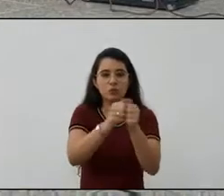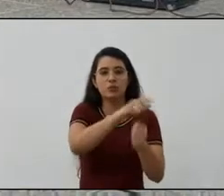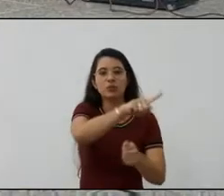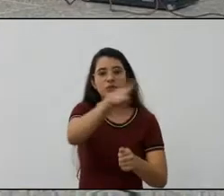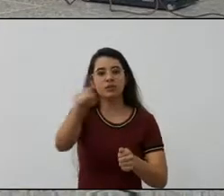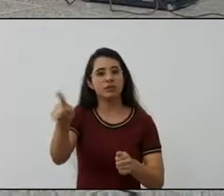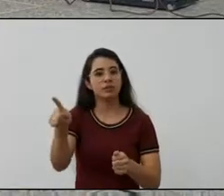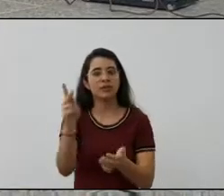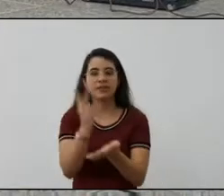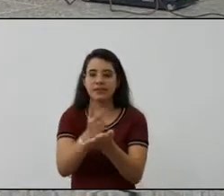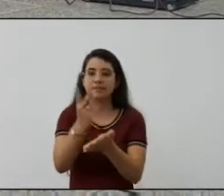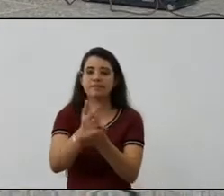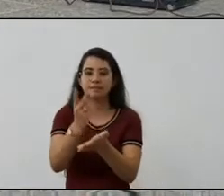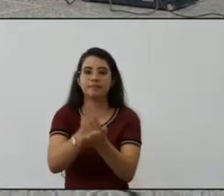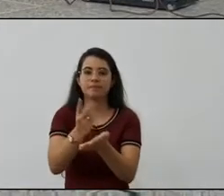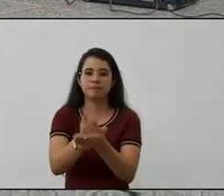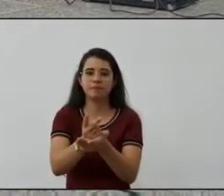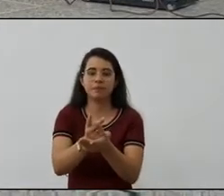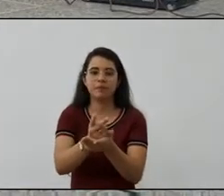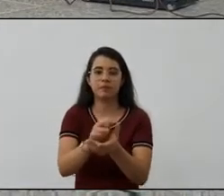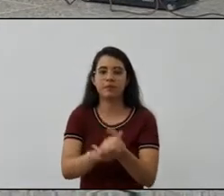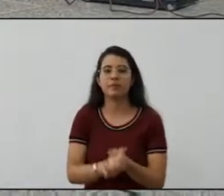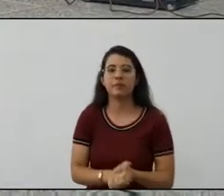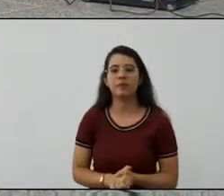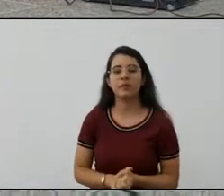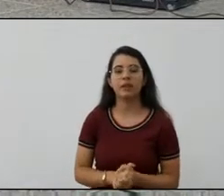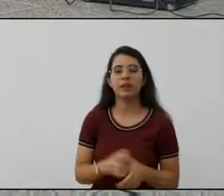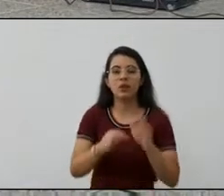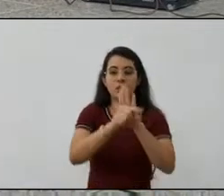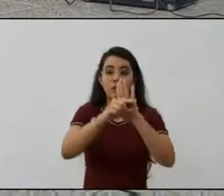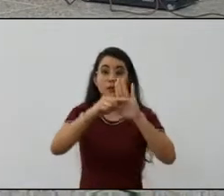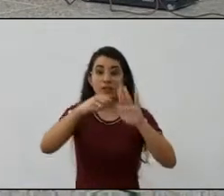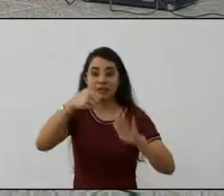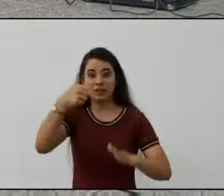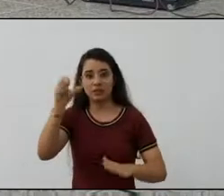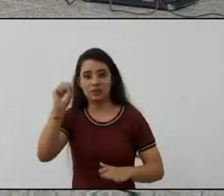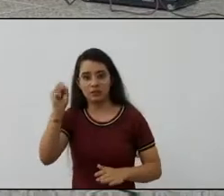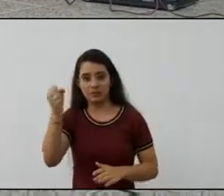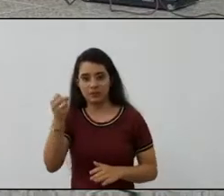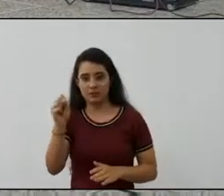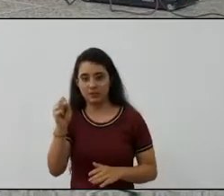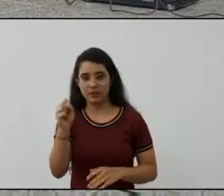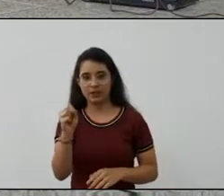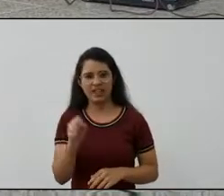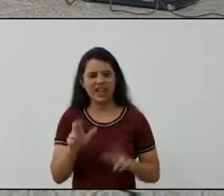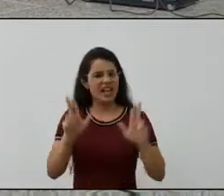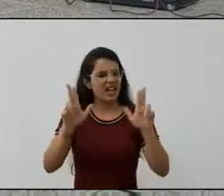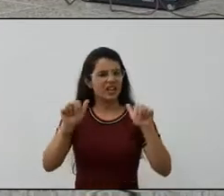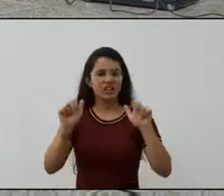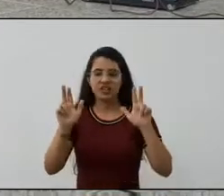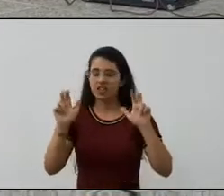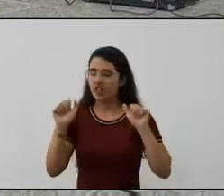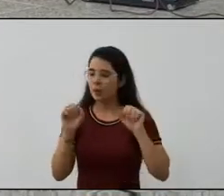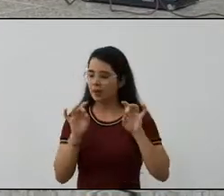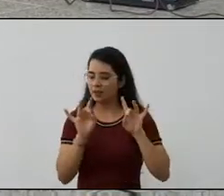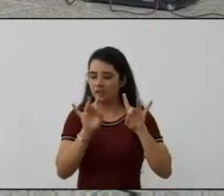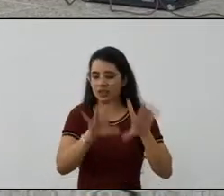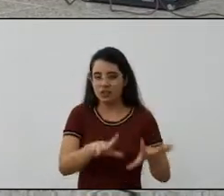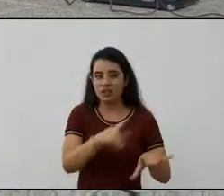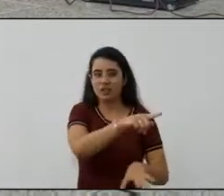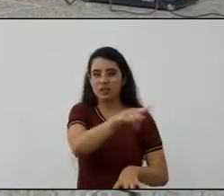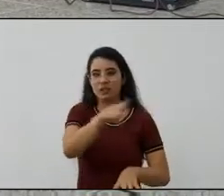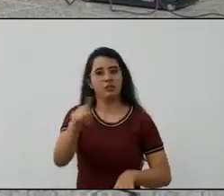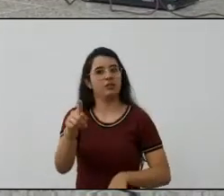glória. Olha o versículo 18. Não vos deixarei órfãos.